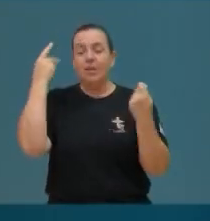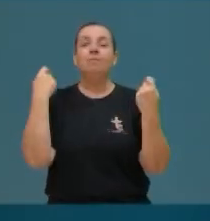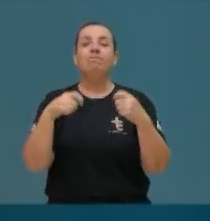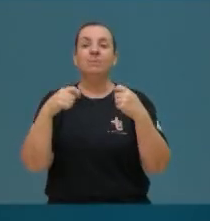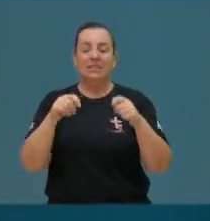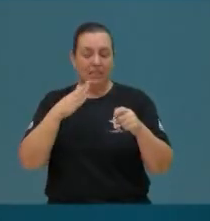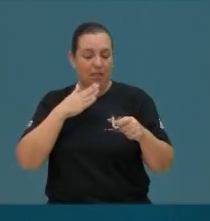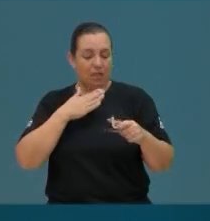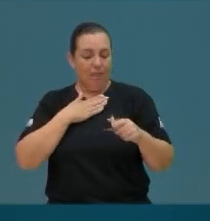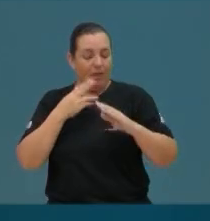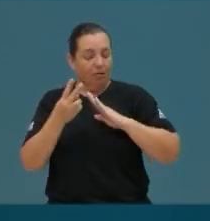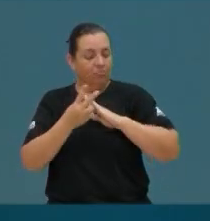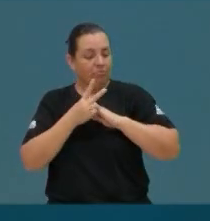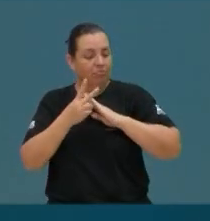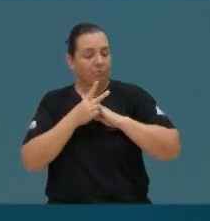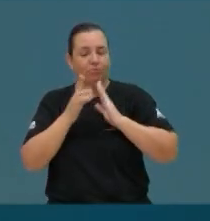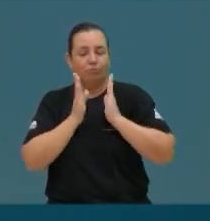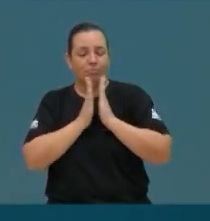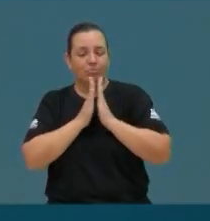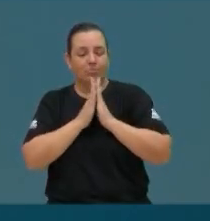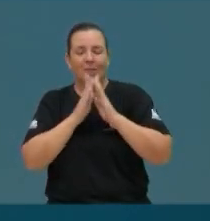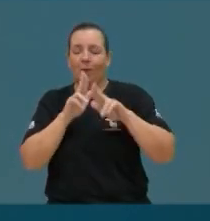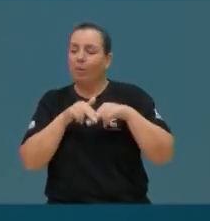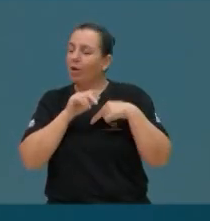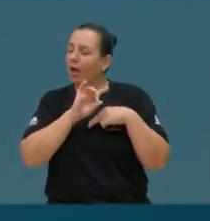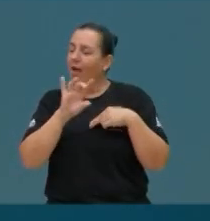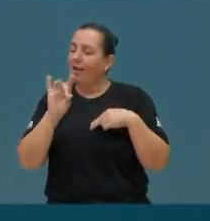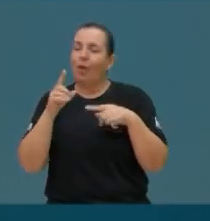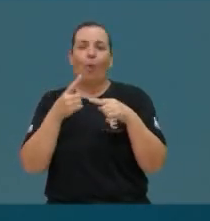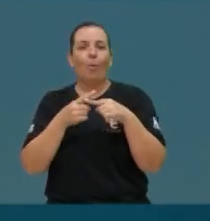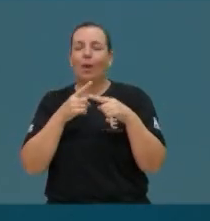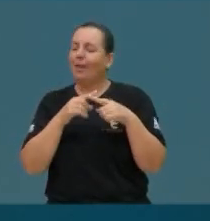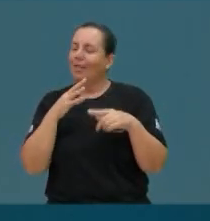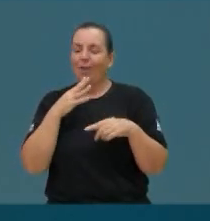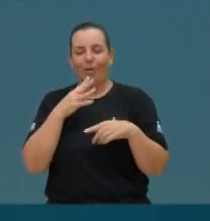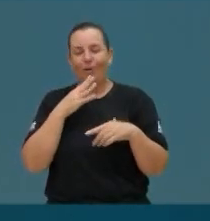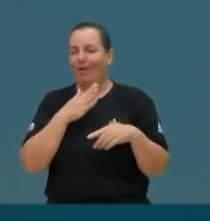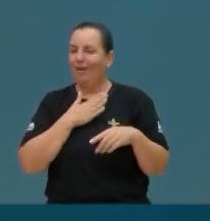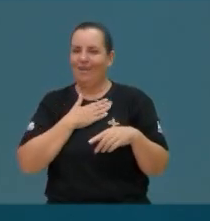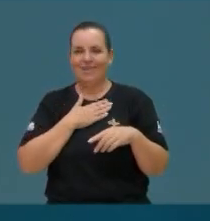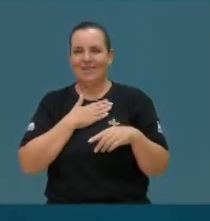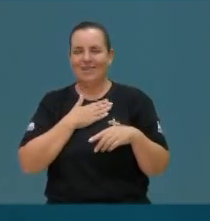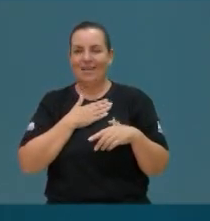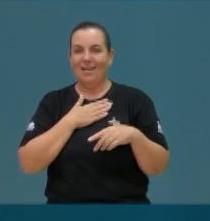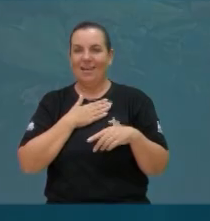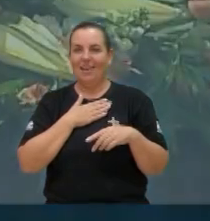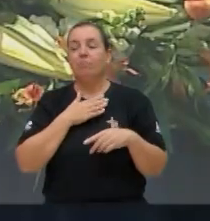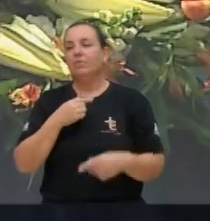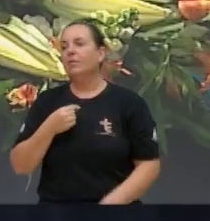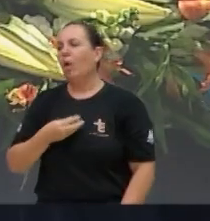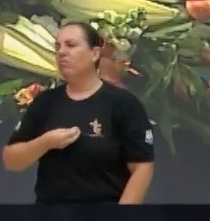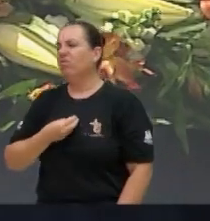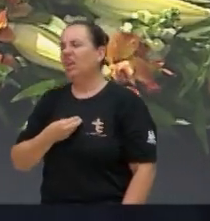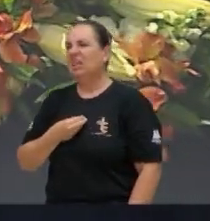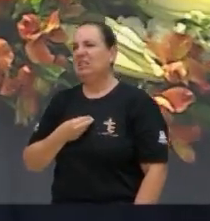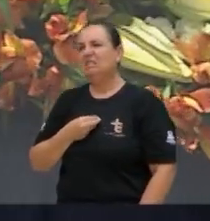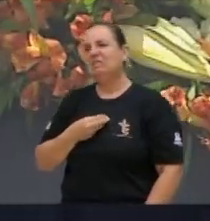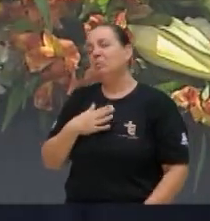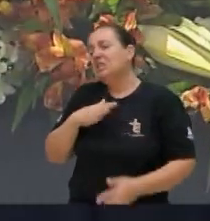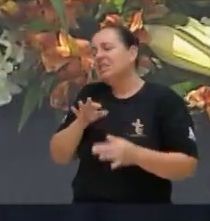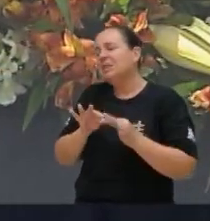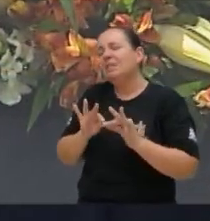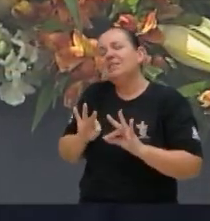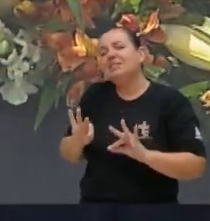minha intercessão por aí, porque ainda não me conhece. E eu vim, com toda a minha